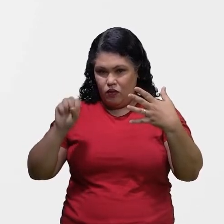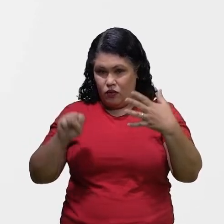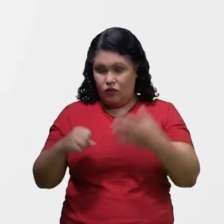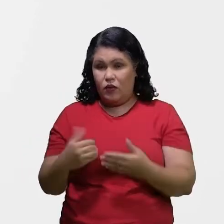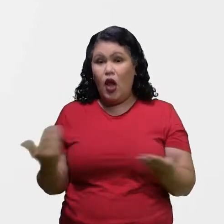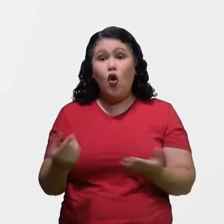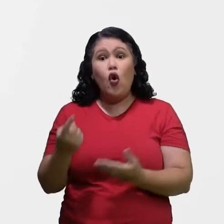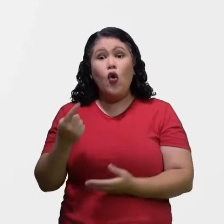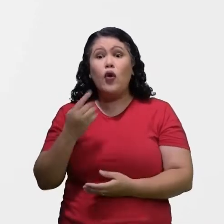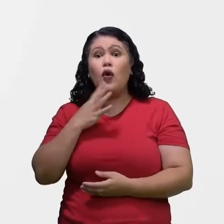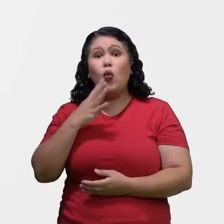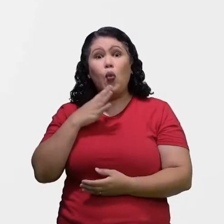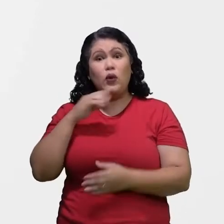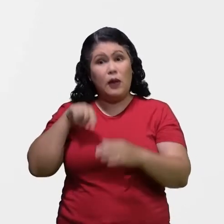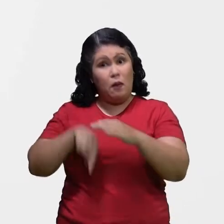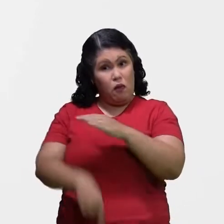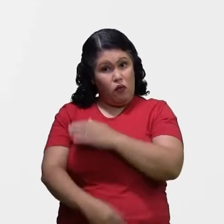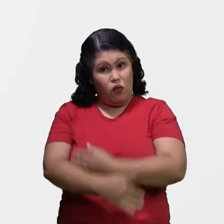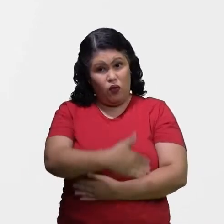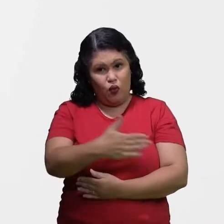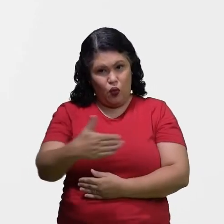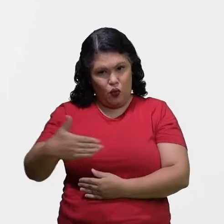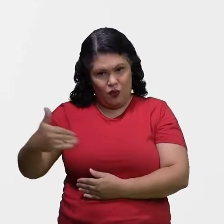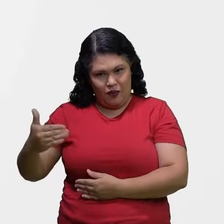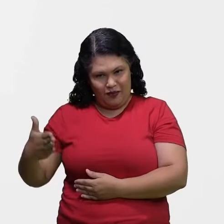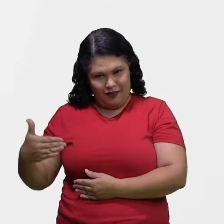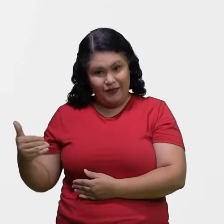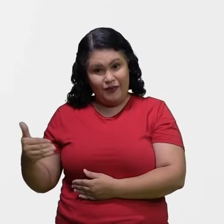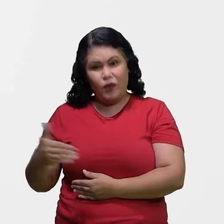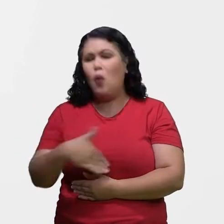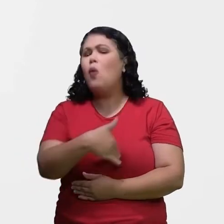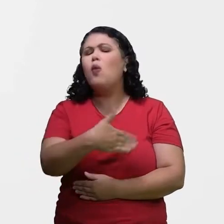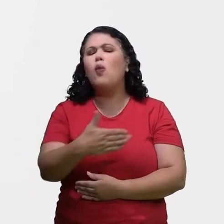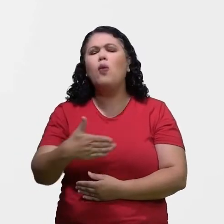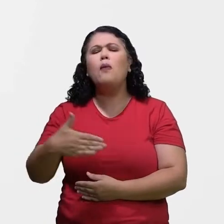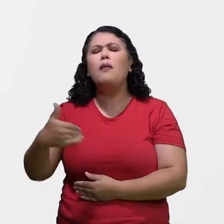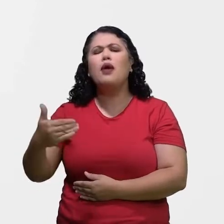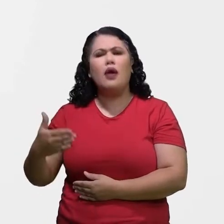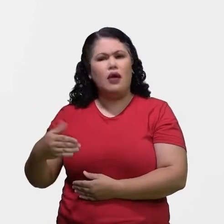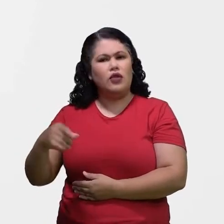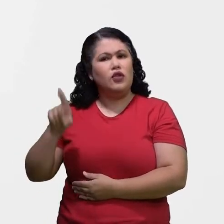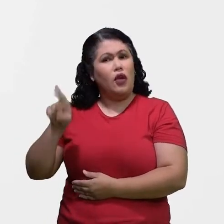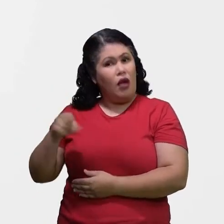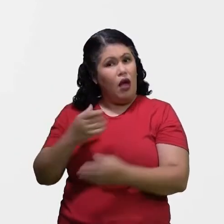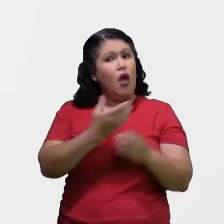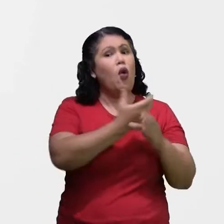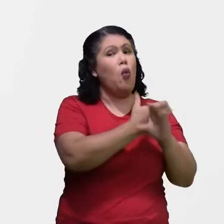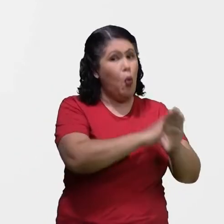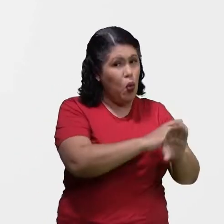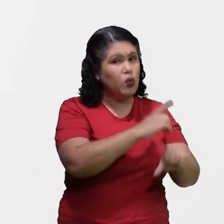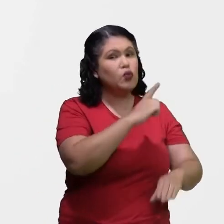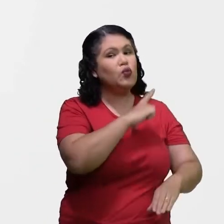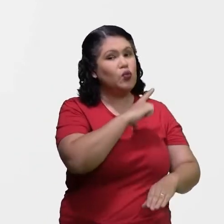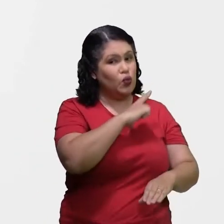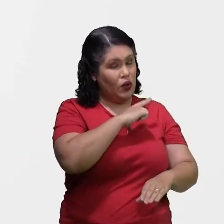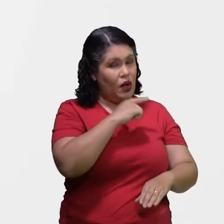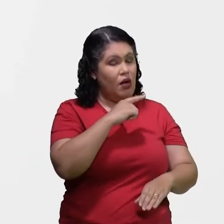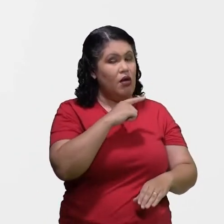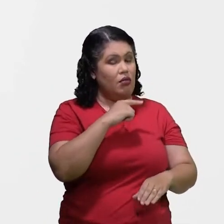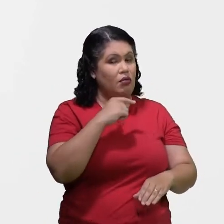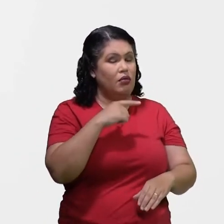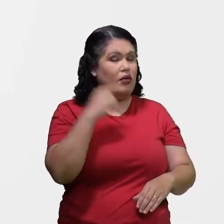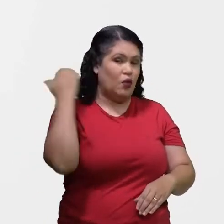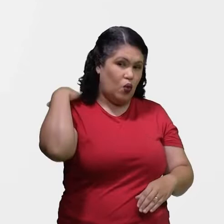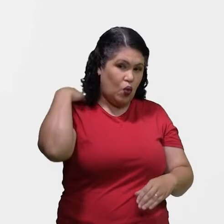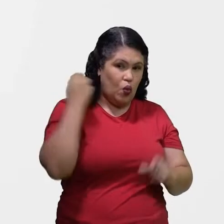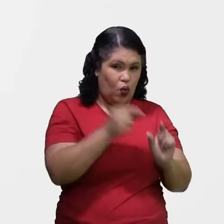dos peixes? Vamos ver como é que são os peixes? Os peixes são vertebrados, então eles possuem colunas e possuem crânio.